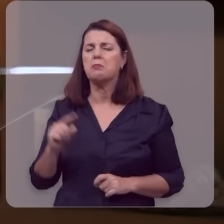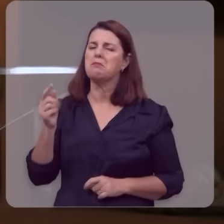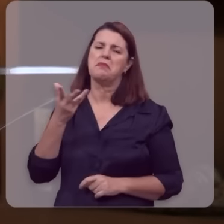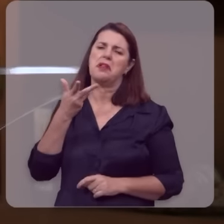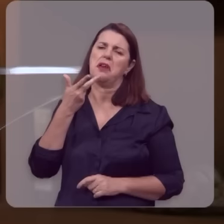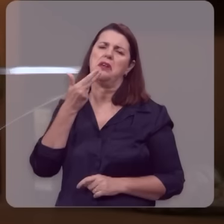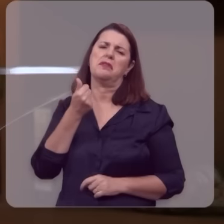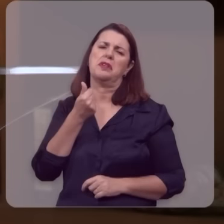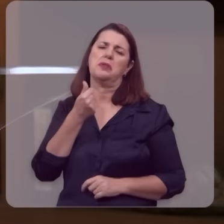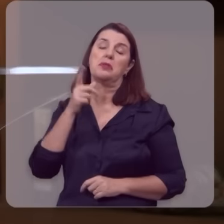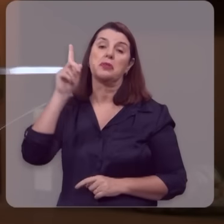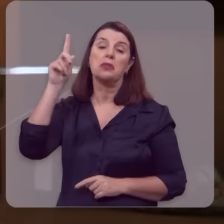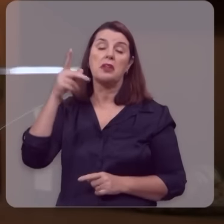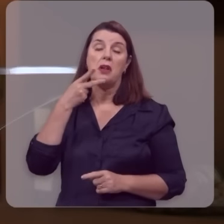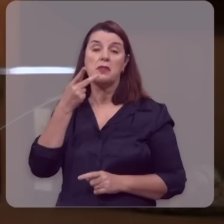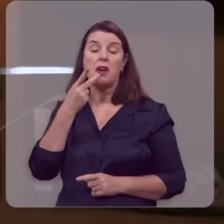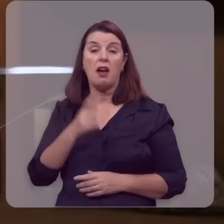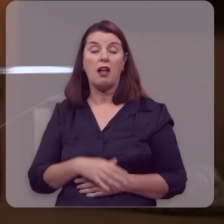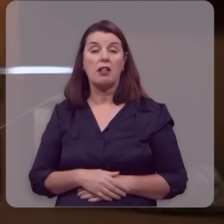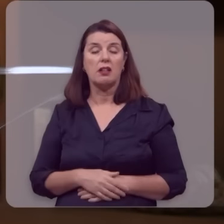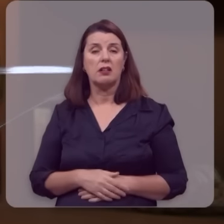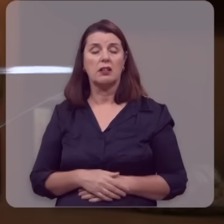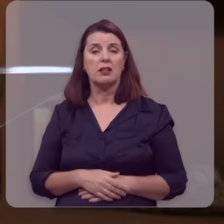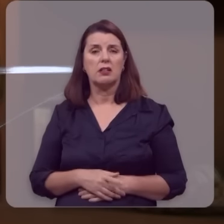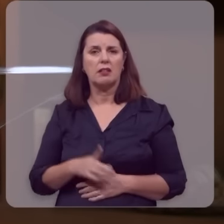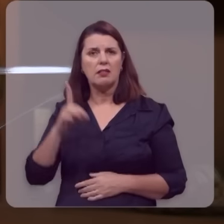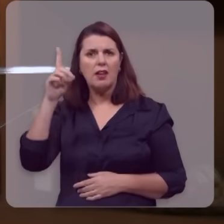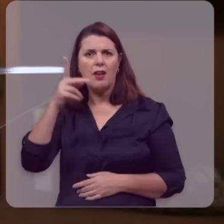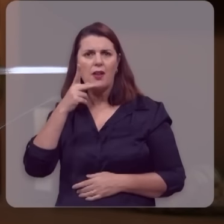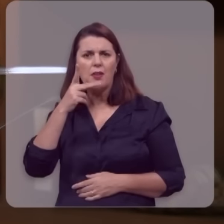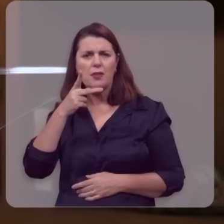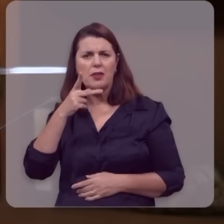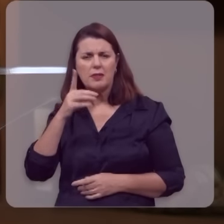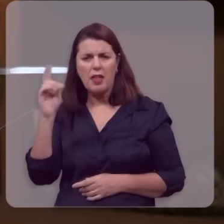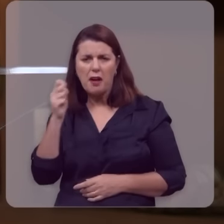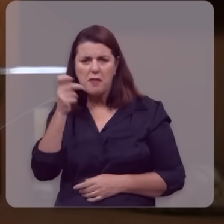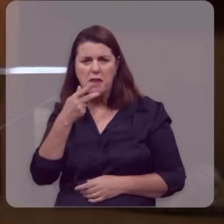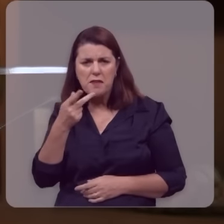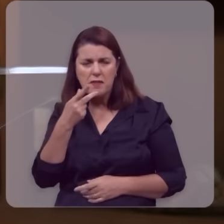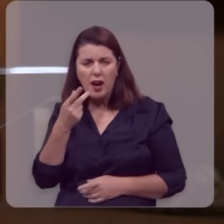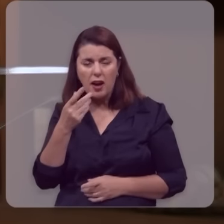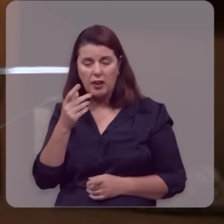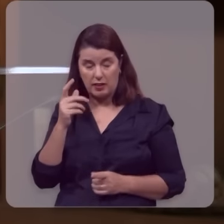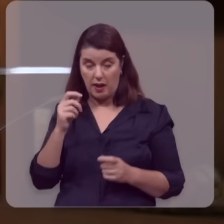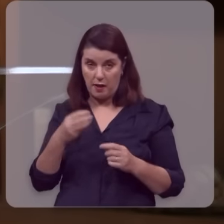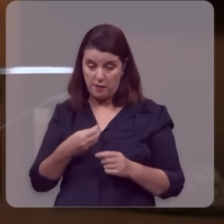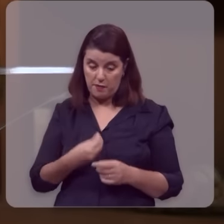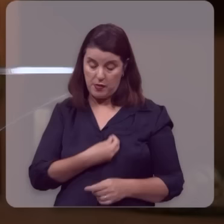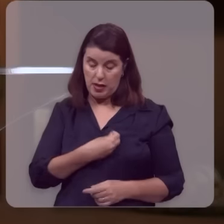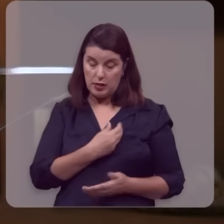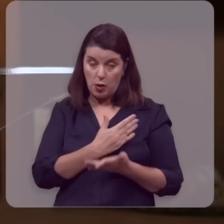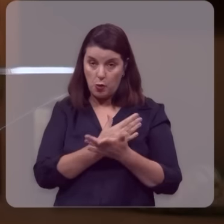maravilhoso porque Davi está dizendo aqui que a vida começa na